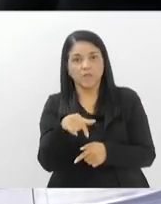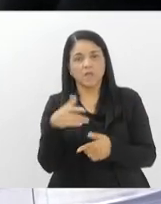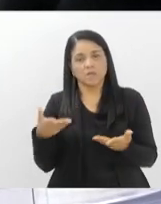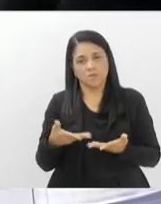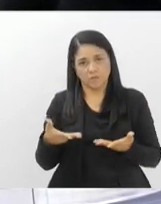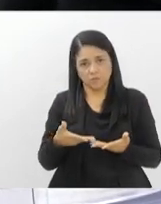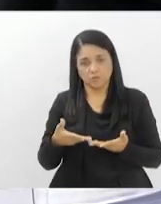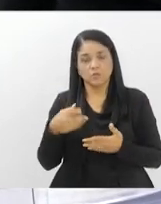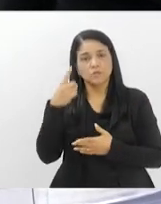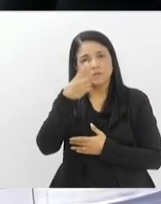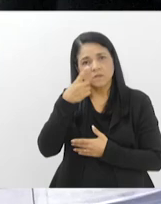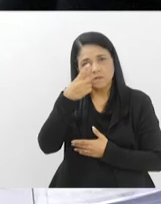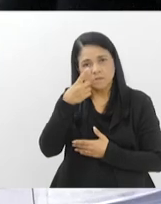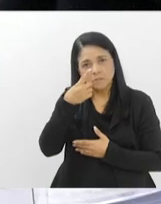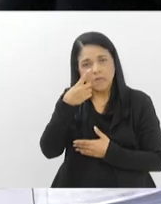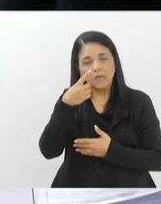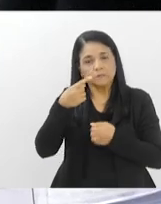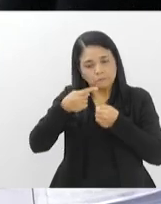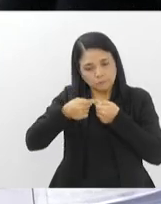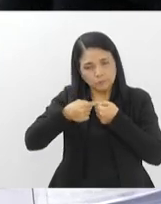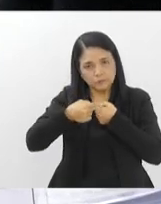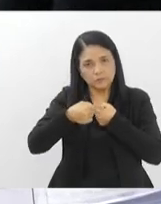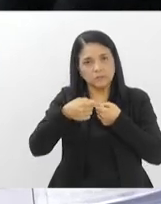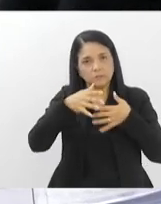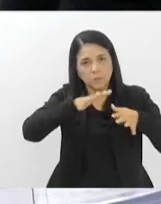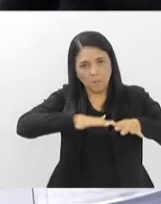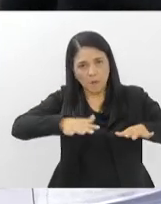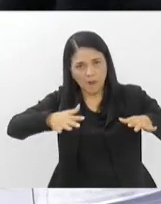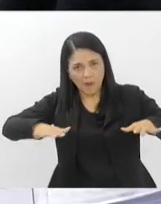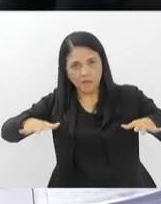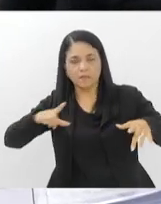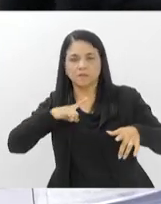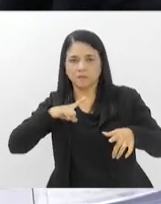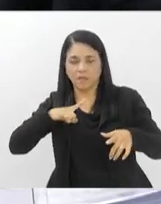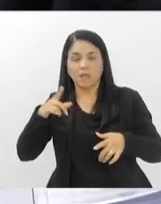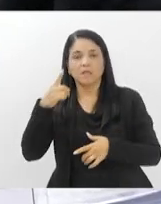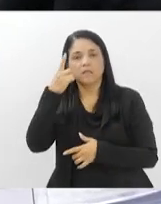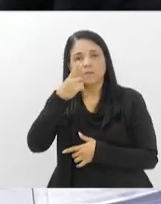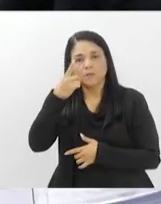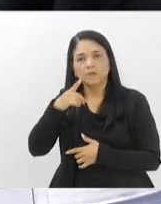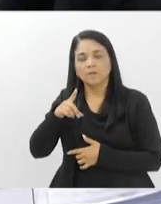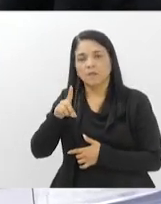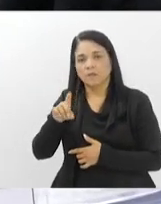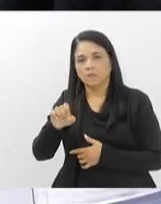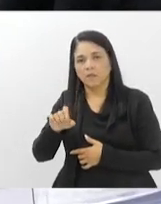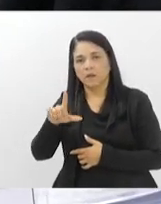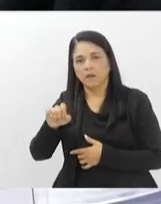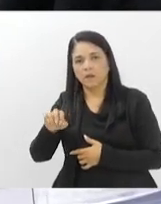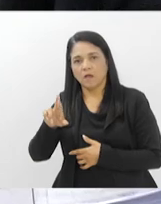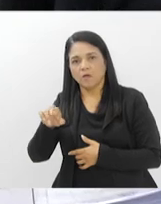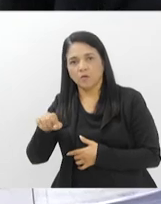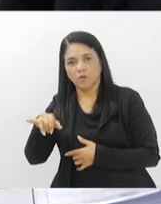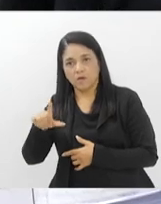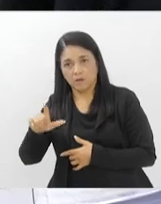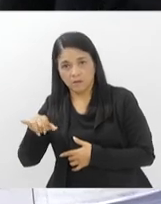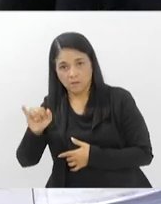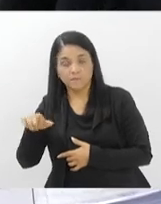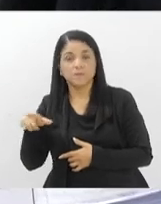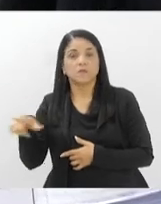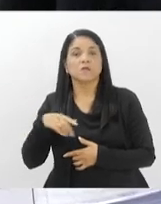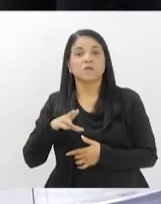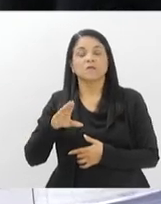presentes deputados que são de municípios litorâneos, como o deputado Delaroli, deputado Cozzolino, e sabem